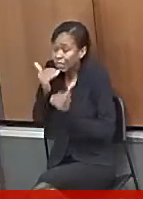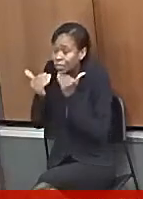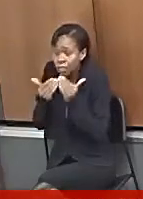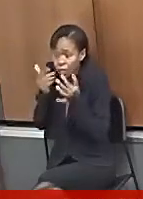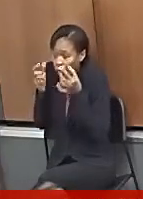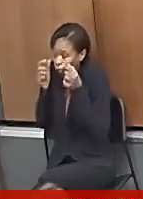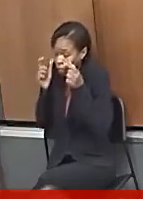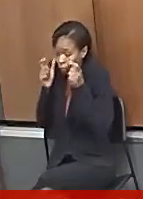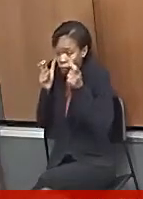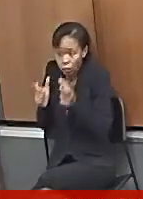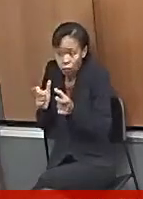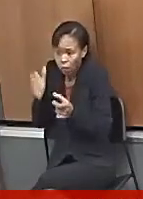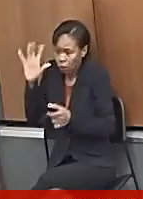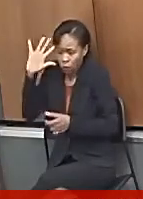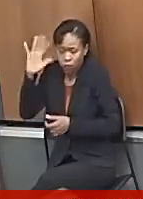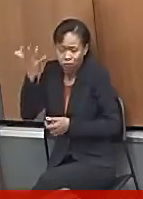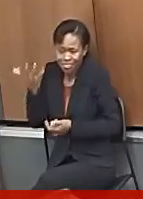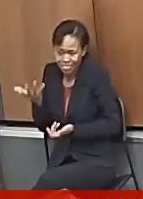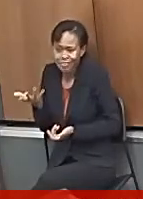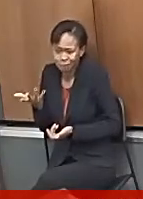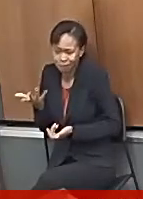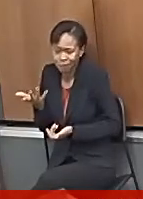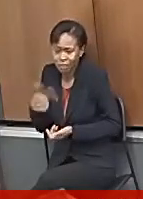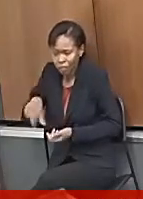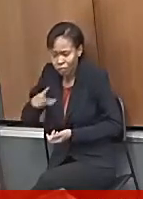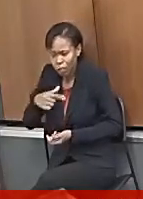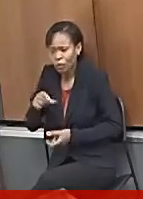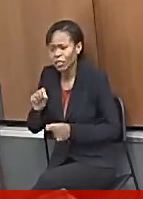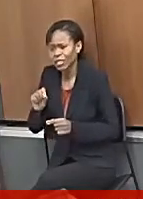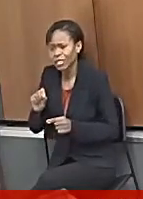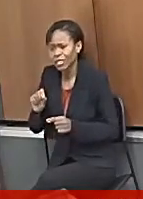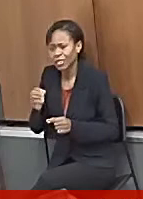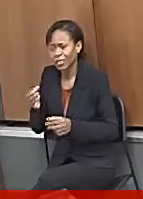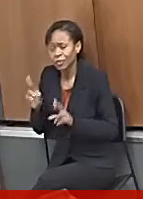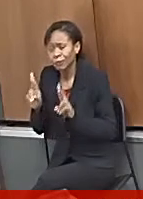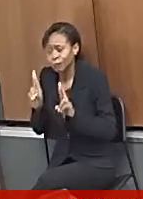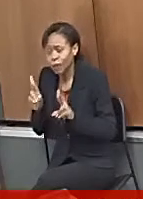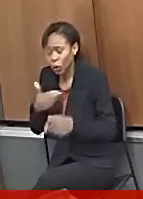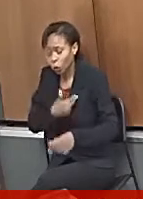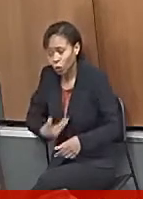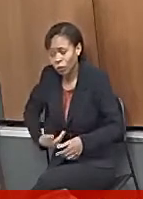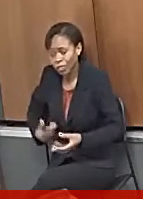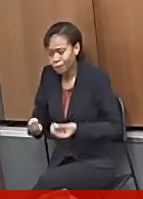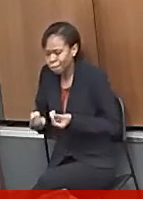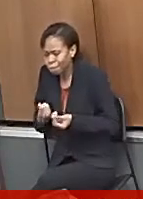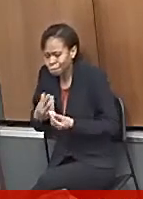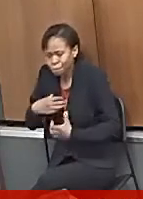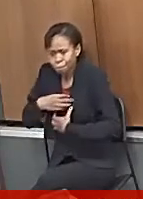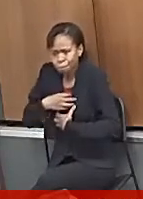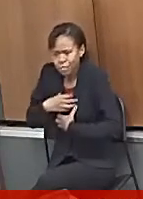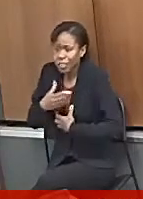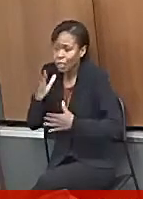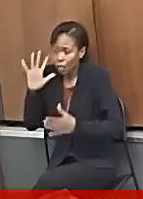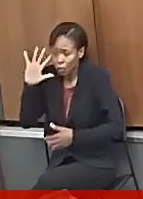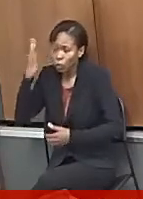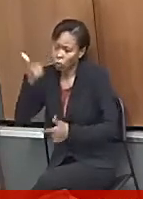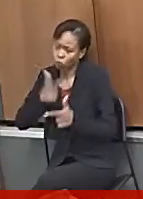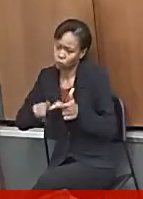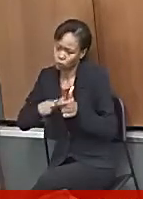quem sabe esse governo né se sensibilize e resolva o problema da lei sem porque